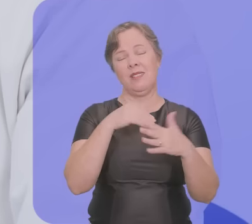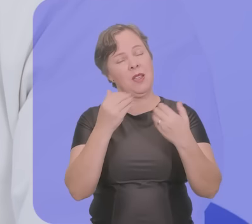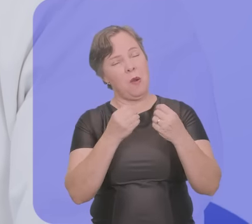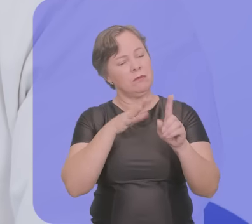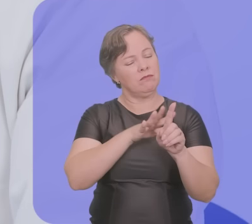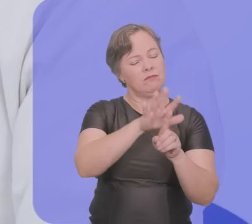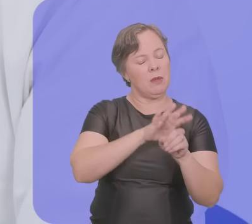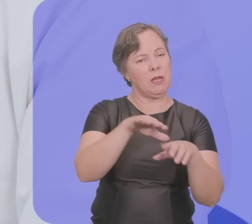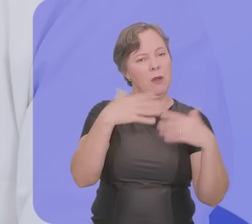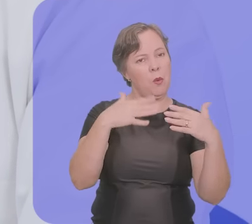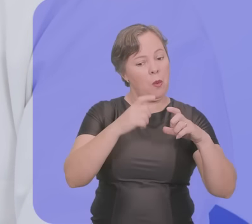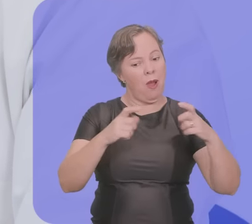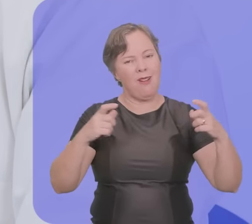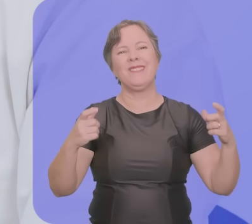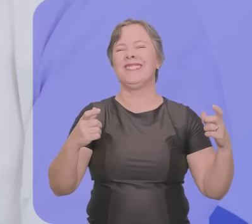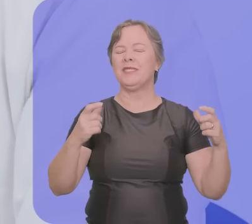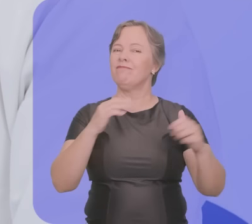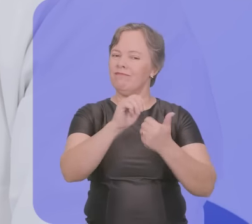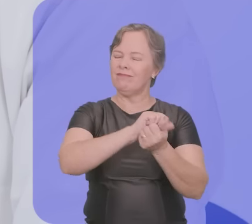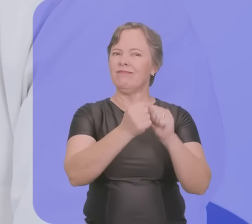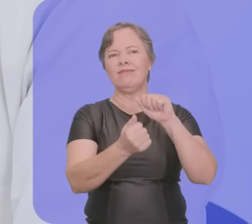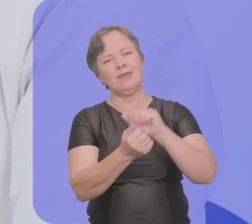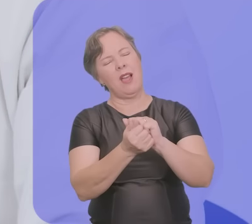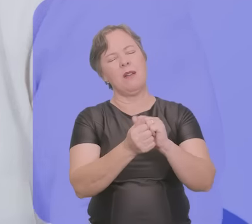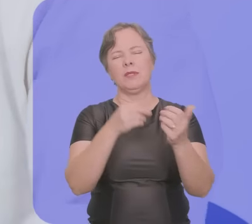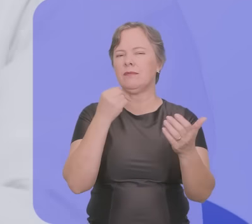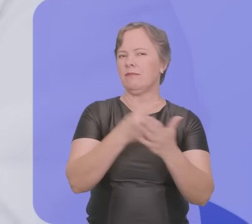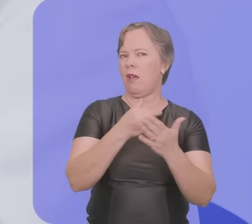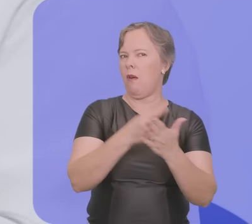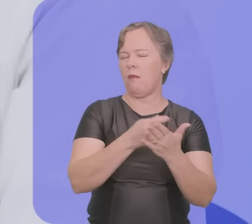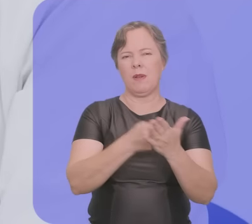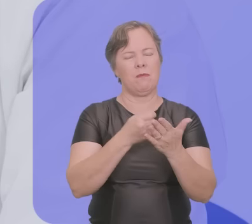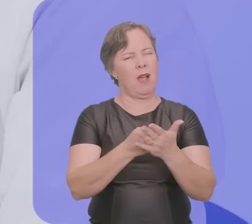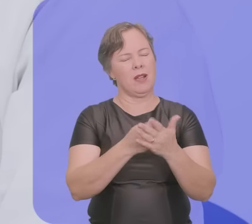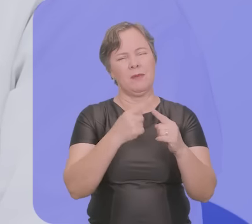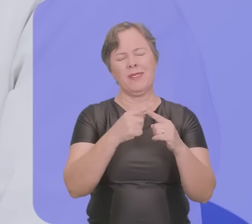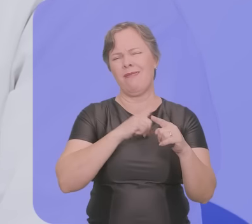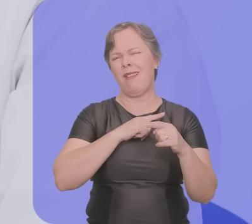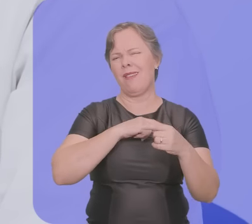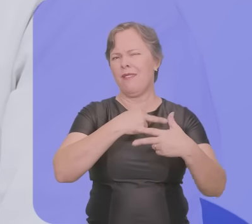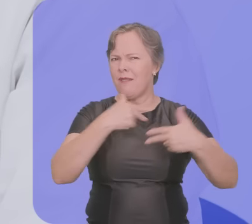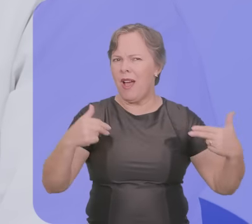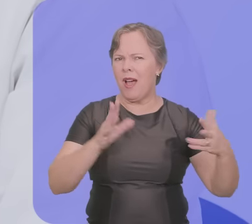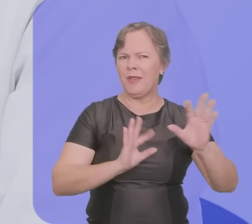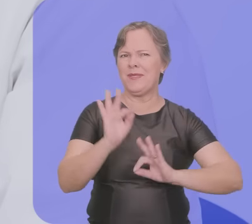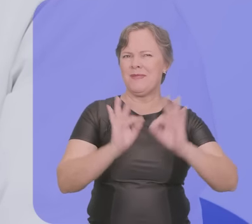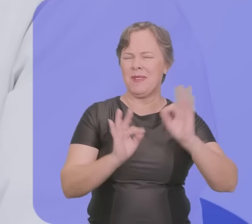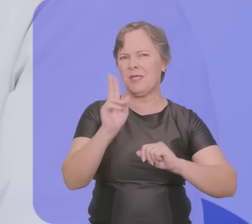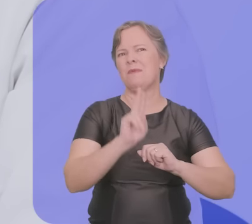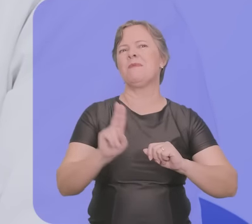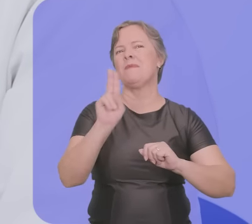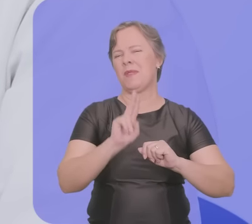for tendo mais demandas, aí sim que ele pode, tem vários planos, né, de uso